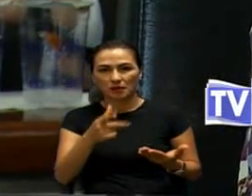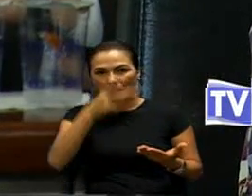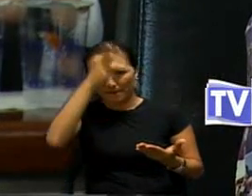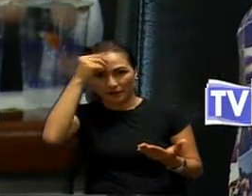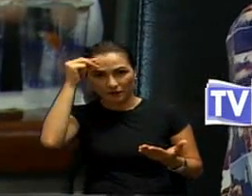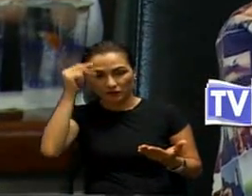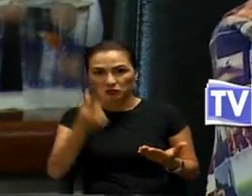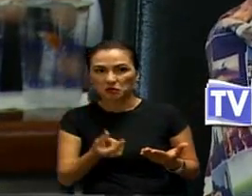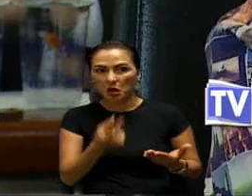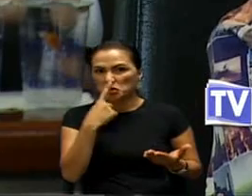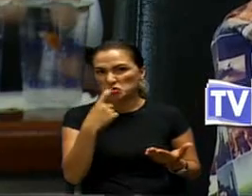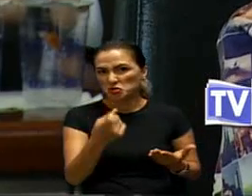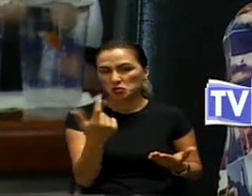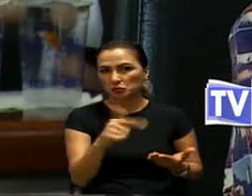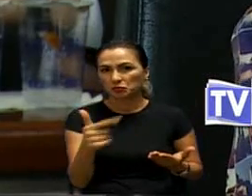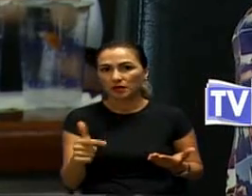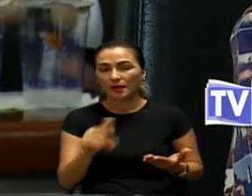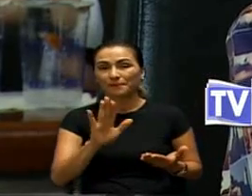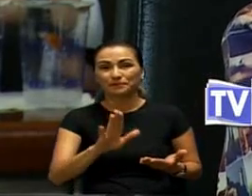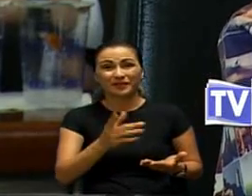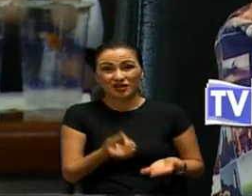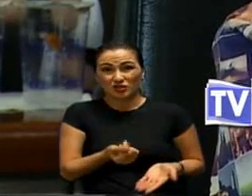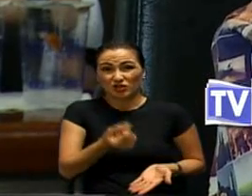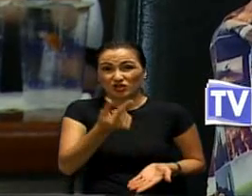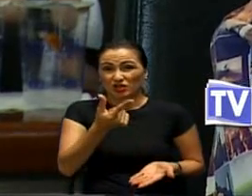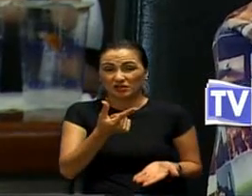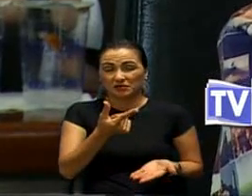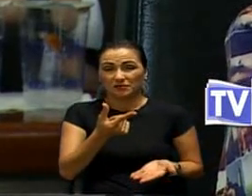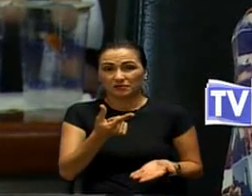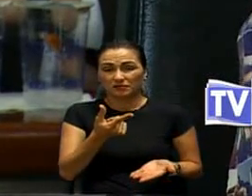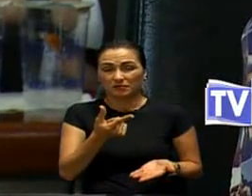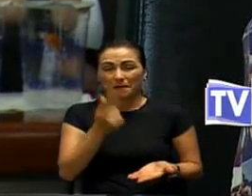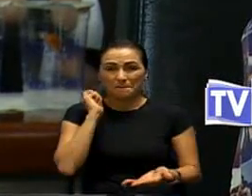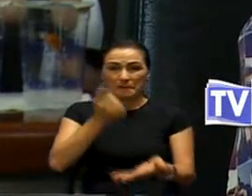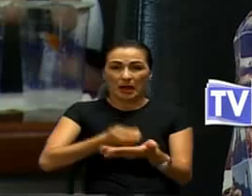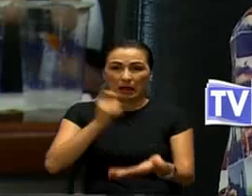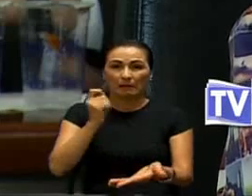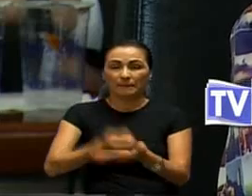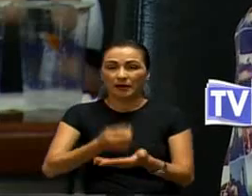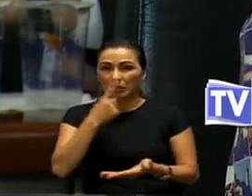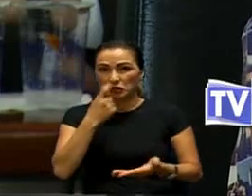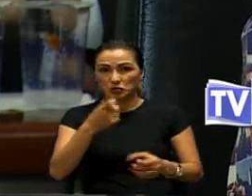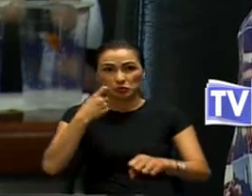mas ela tem que gastar um recurso imenso para a retirada desses resíduos sólidos.